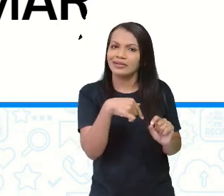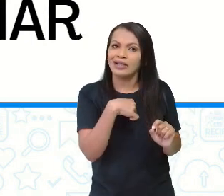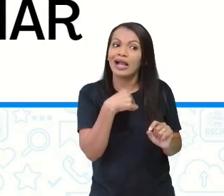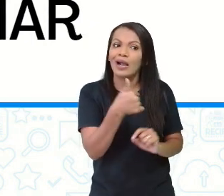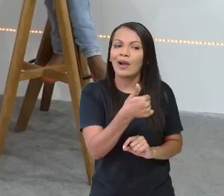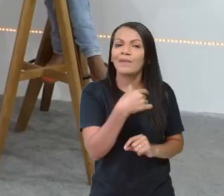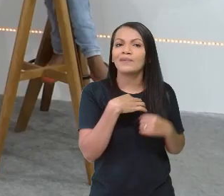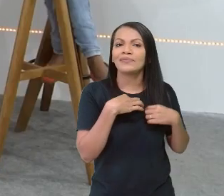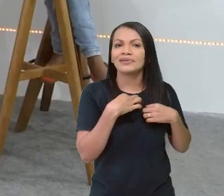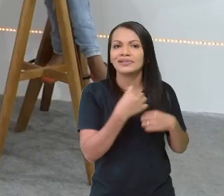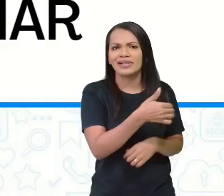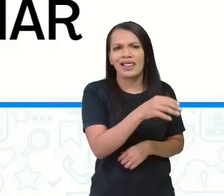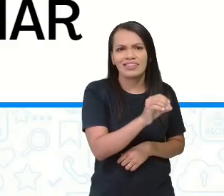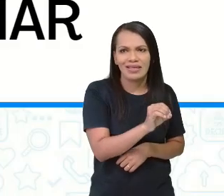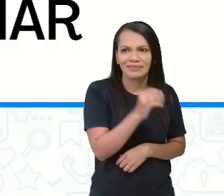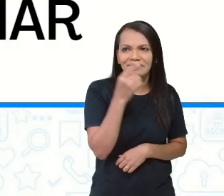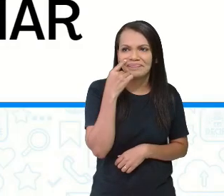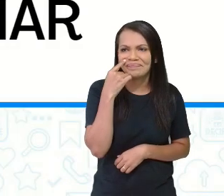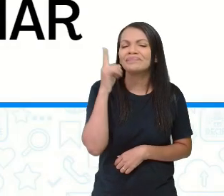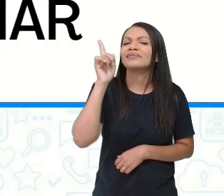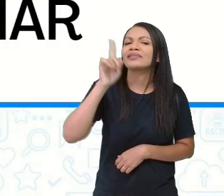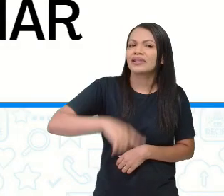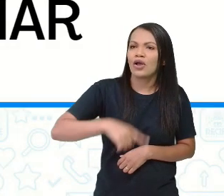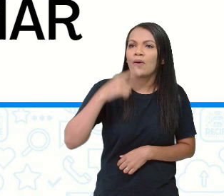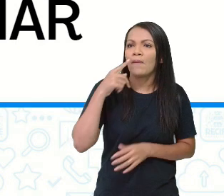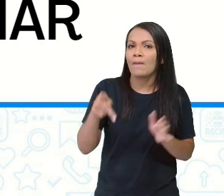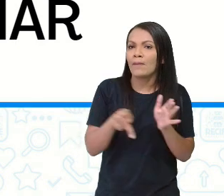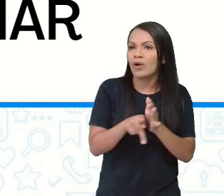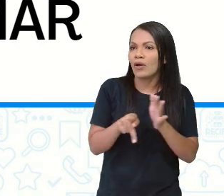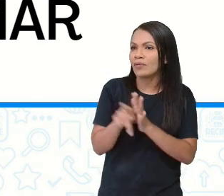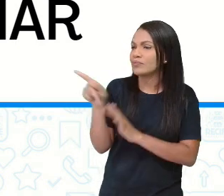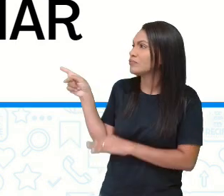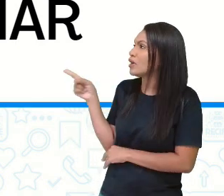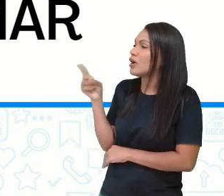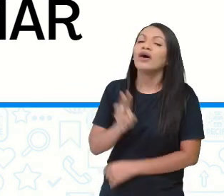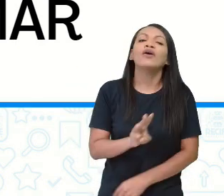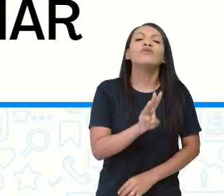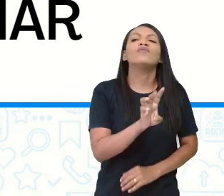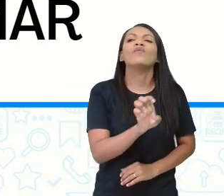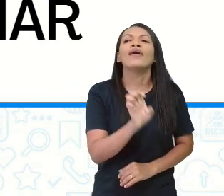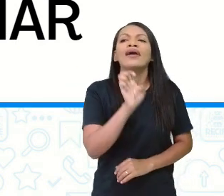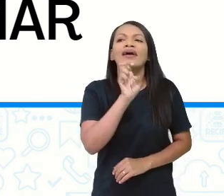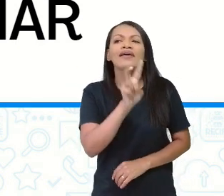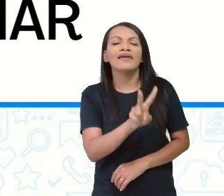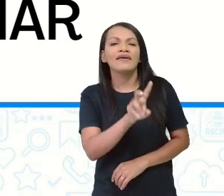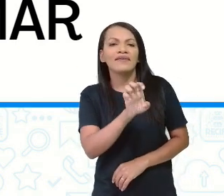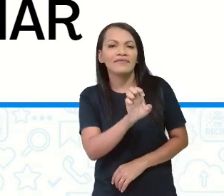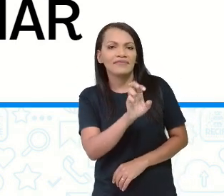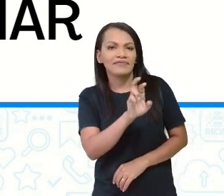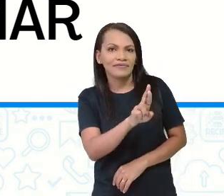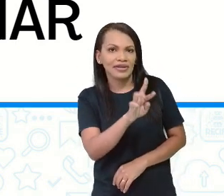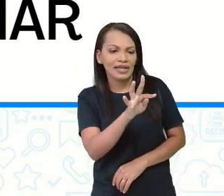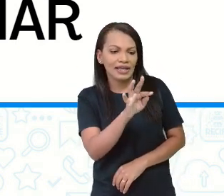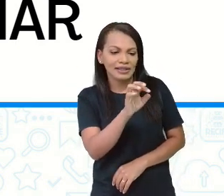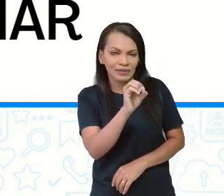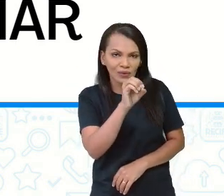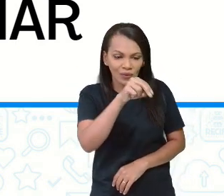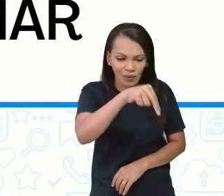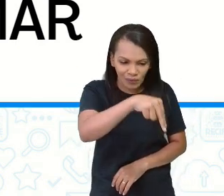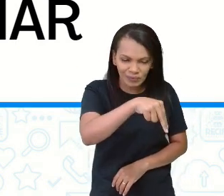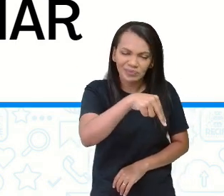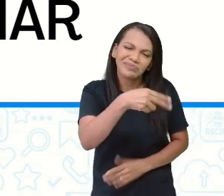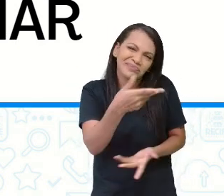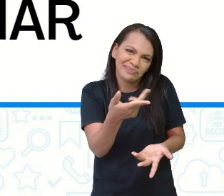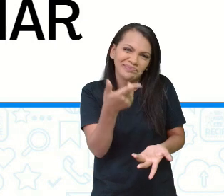isso? Olha aí, muito bem. Depois de todas essas dicas, né? Aí fica difícil.